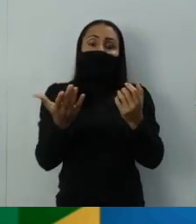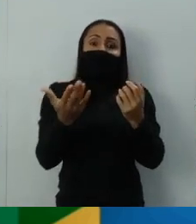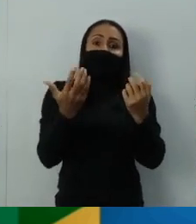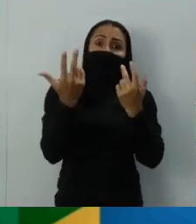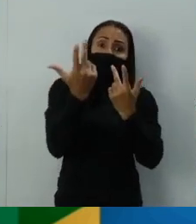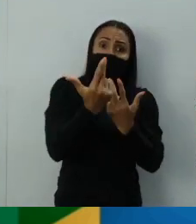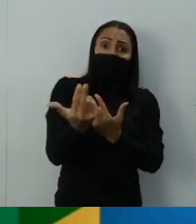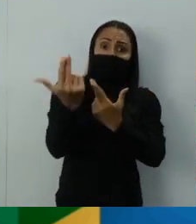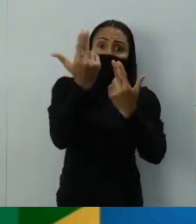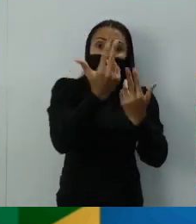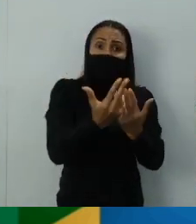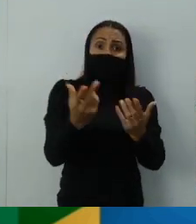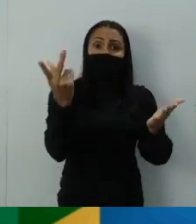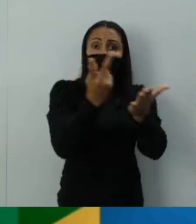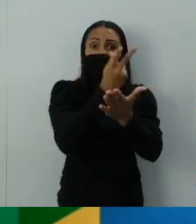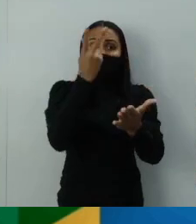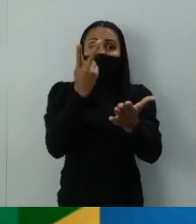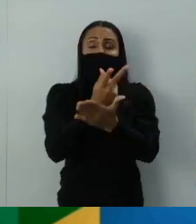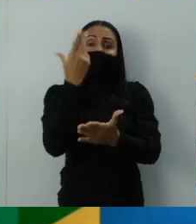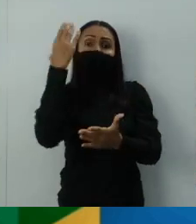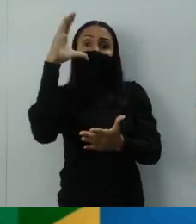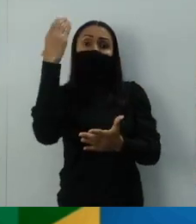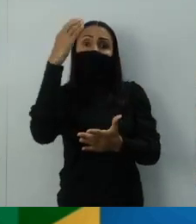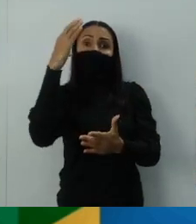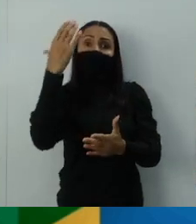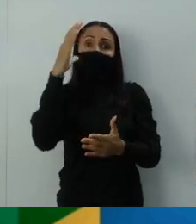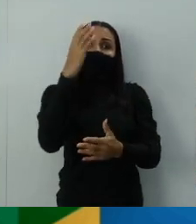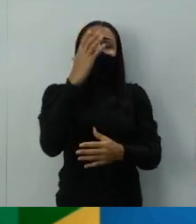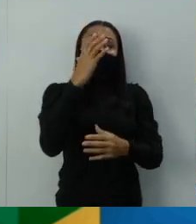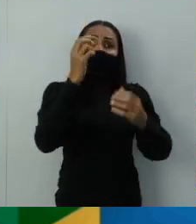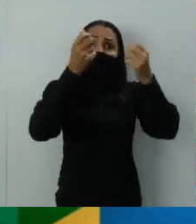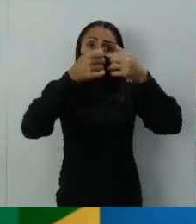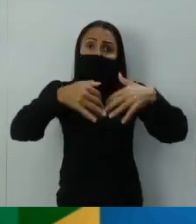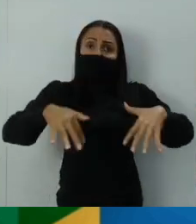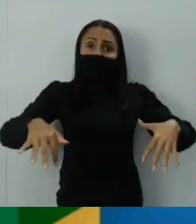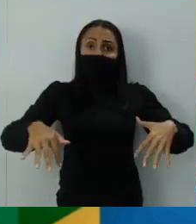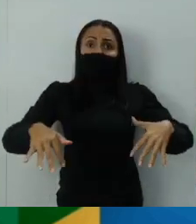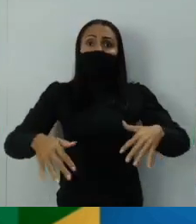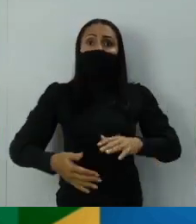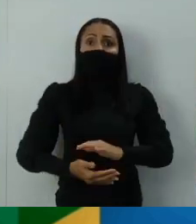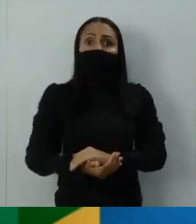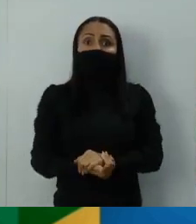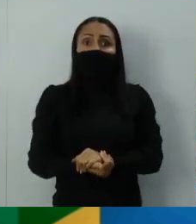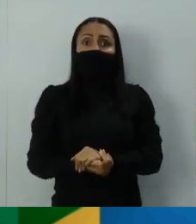às ciências da natureza. Assim sendo, a partir daí,